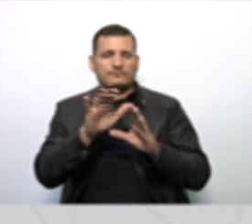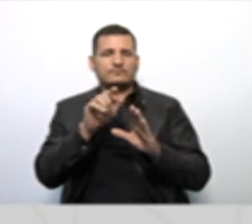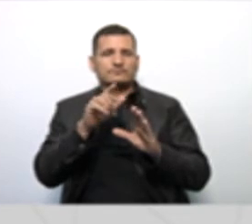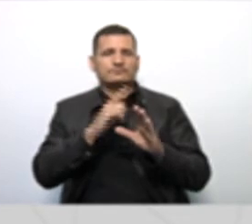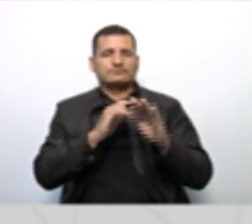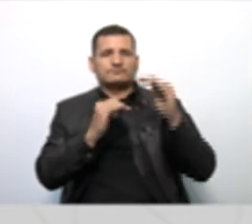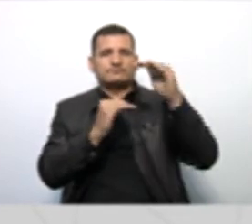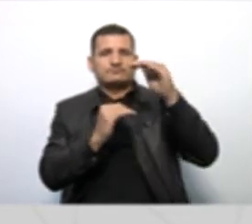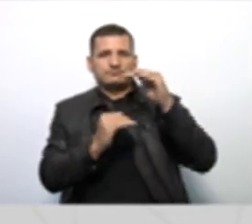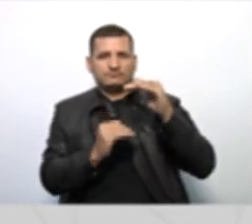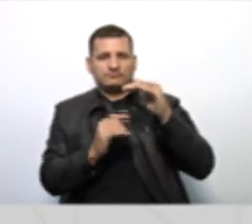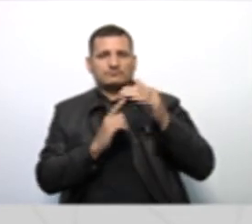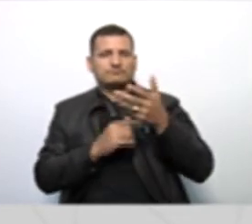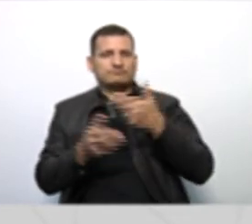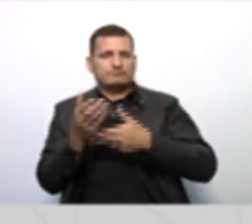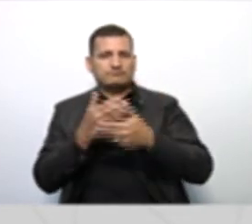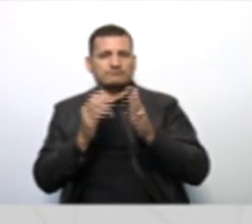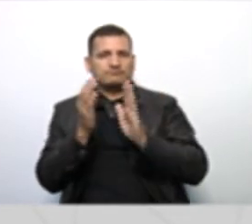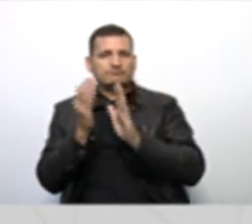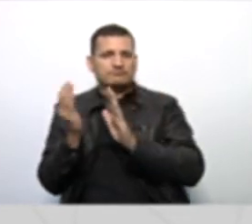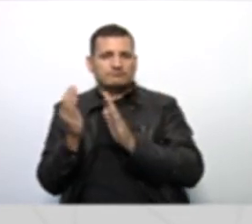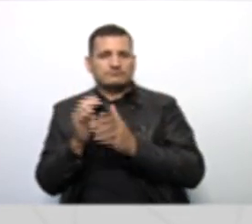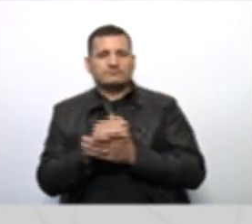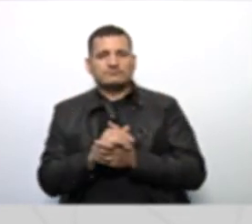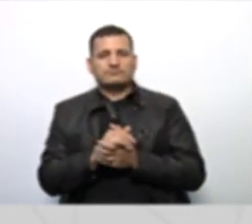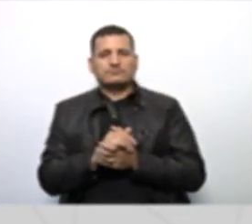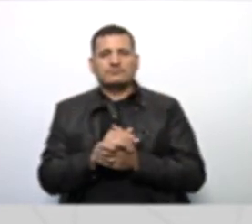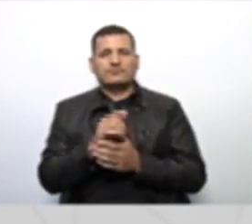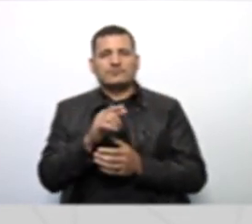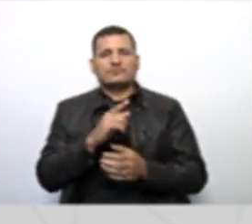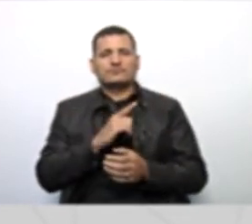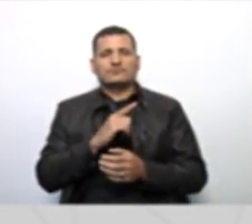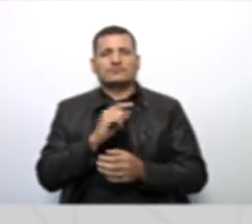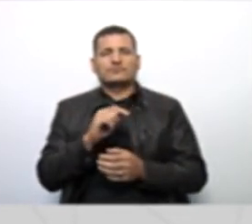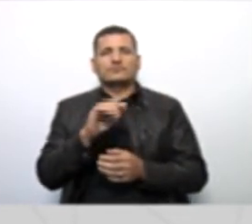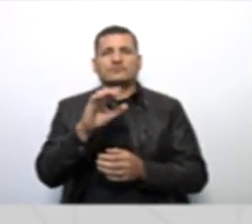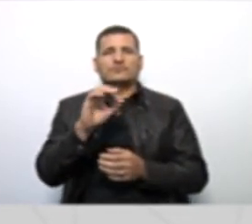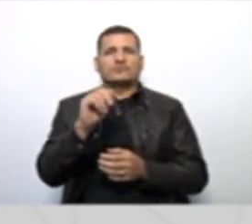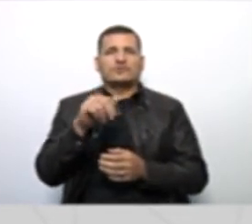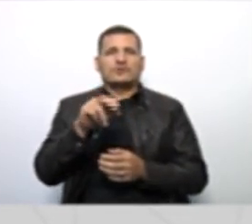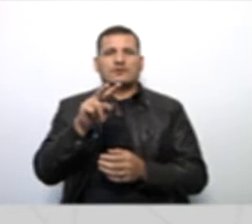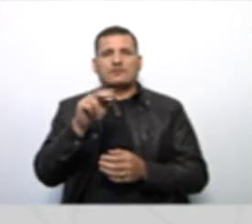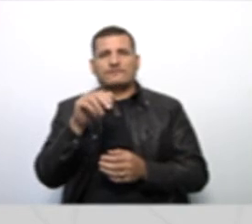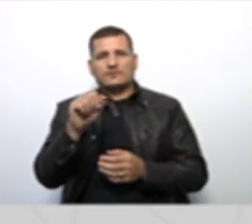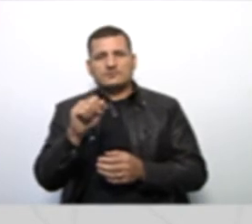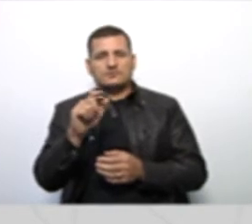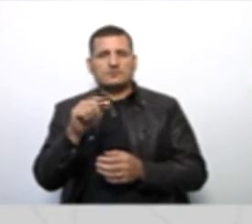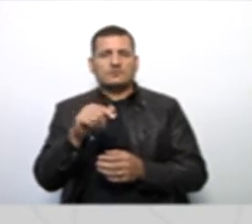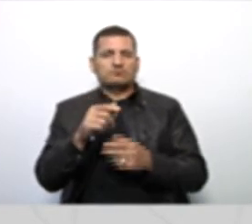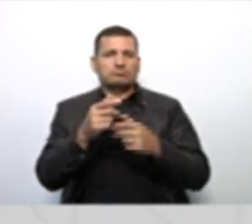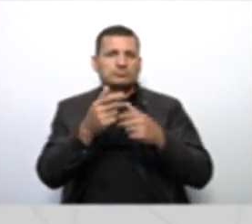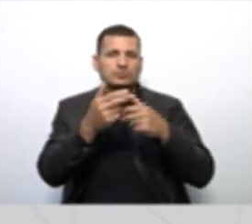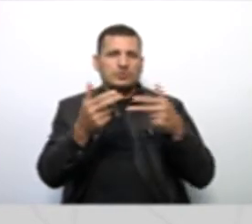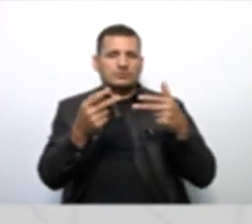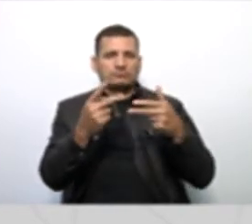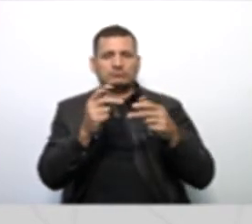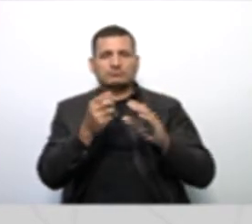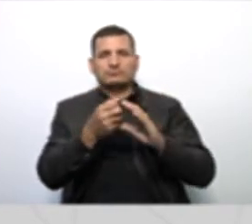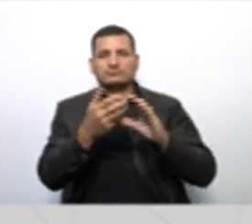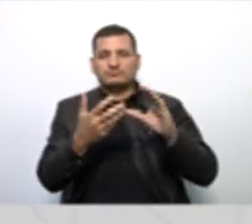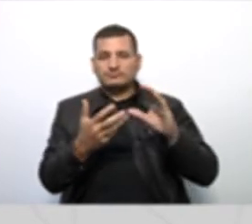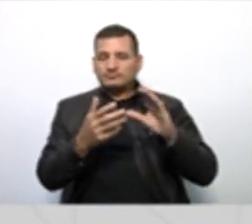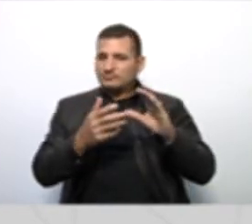com essas bibliotecas. Ele fornece um canvas, quer dizer, um objeto com suas propriedades. Aquilo, lembra lá?